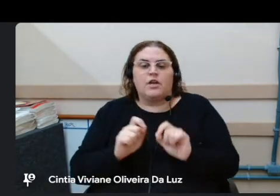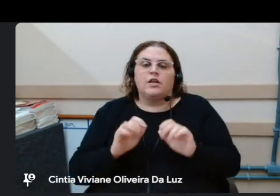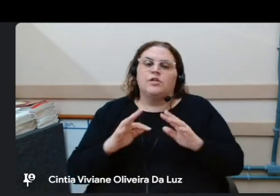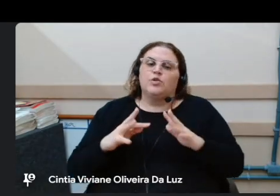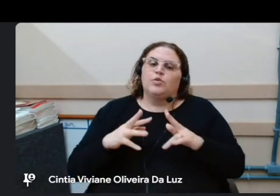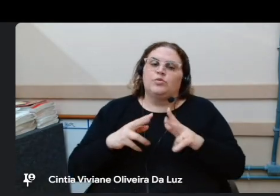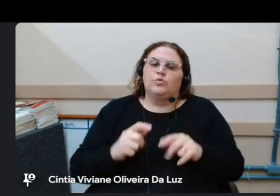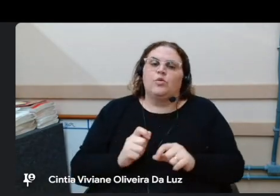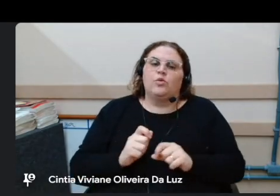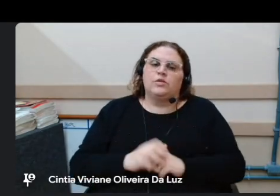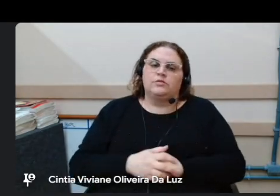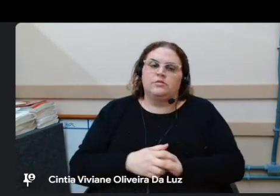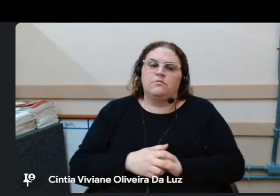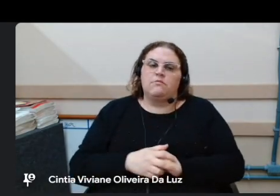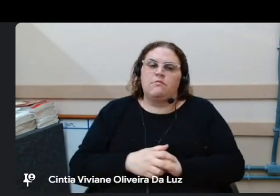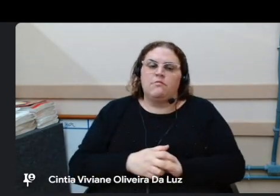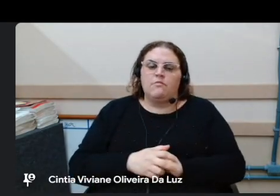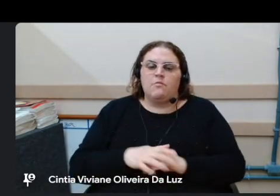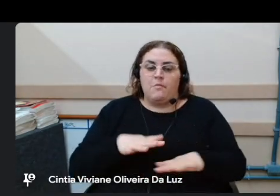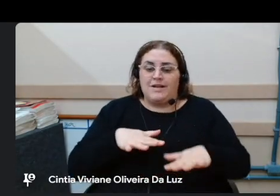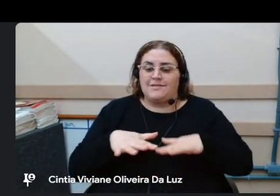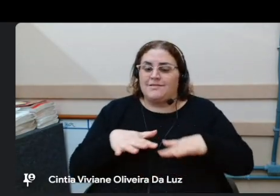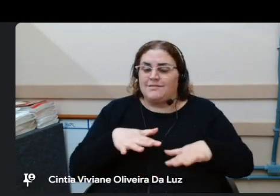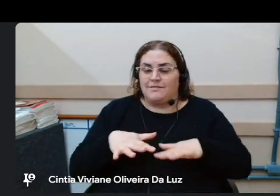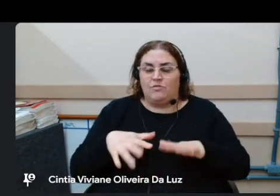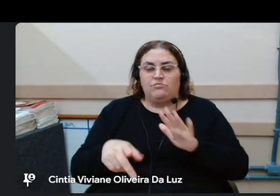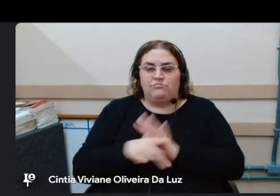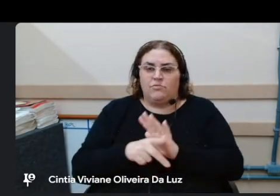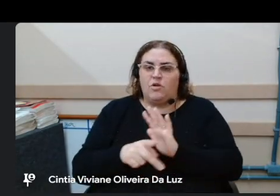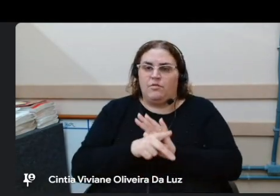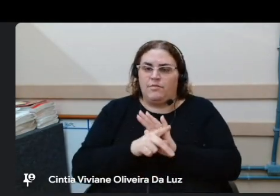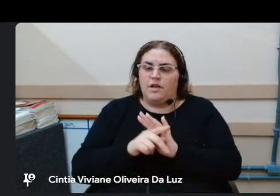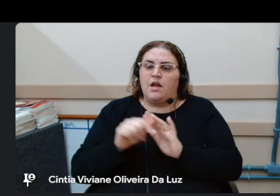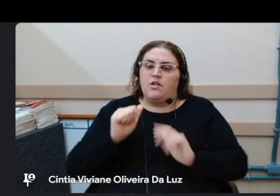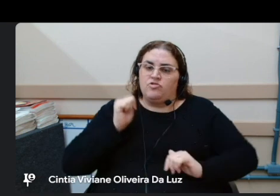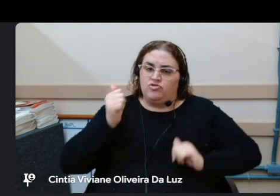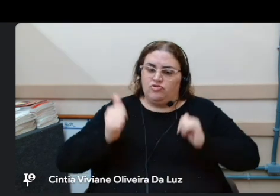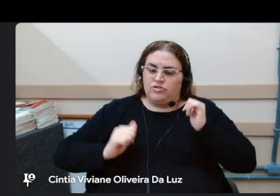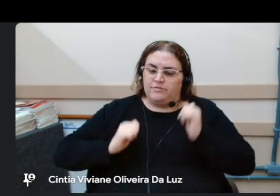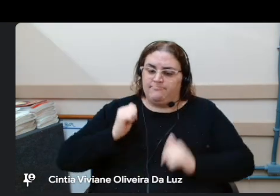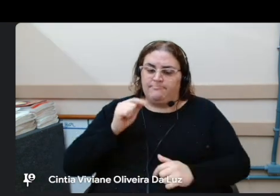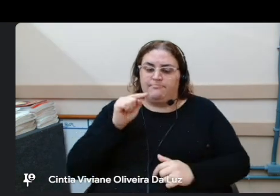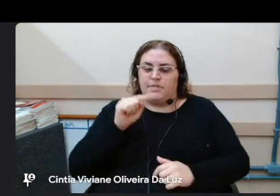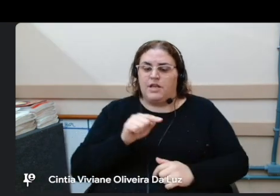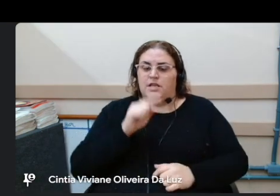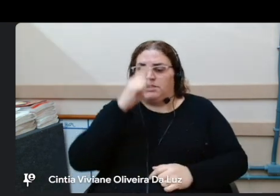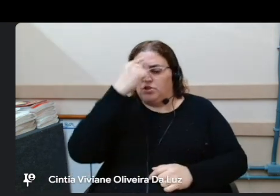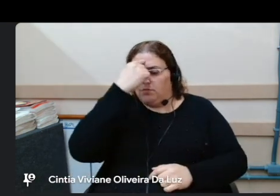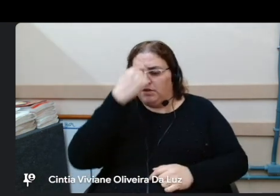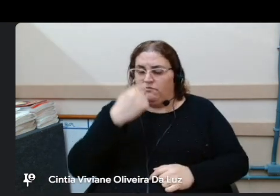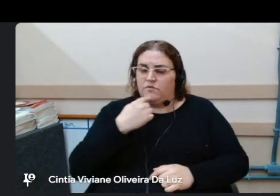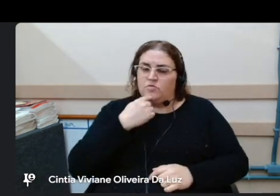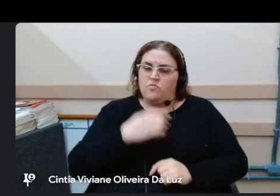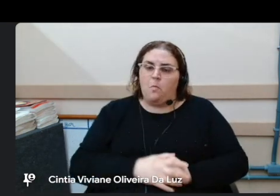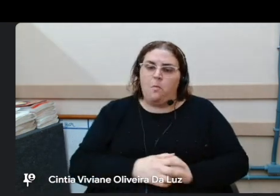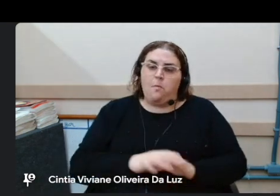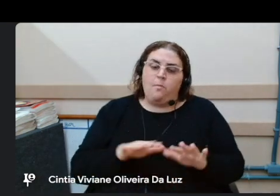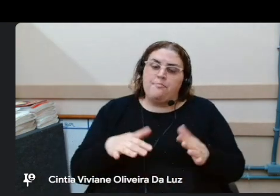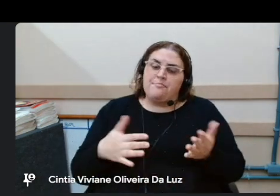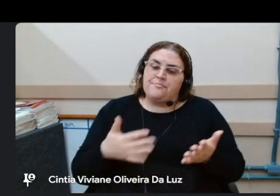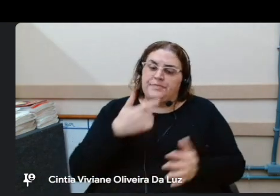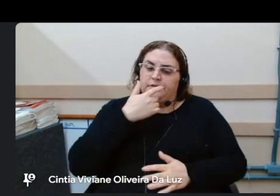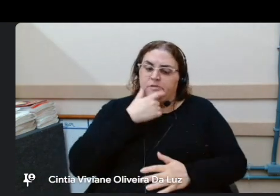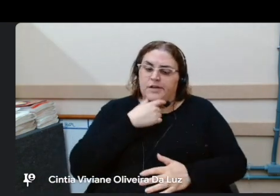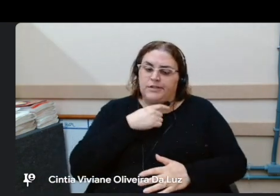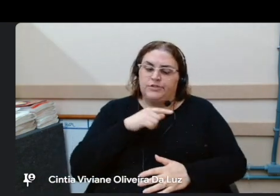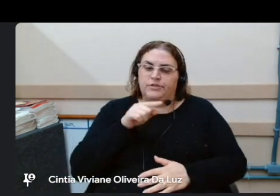né Eh toda uma uma ação artística para essa para esse